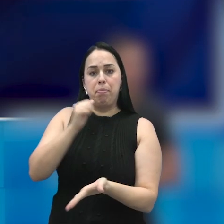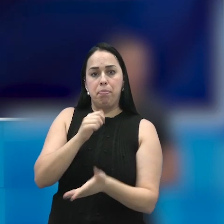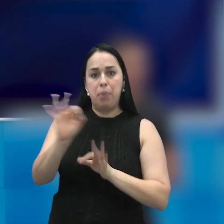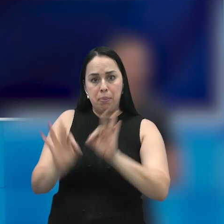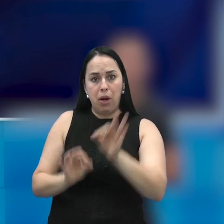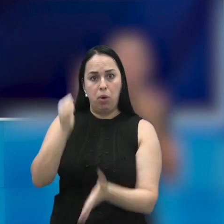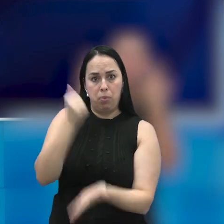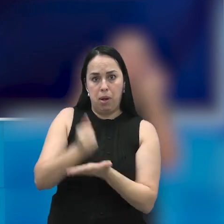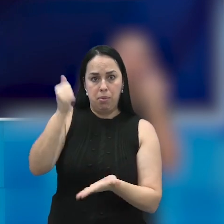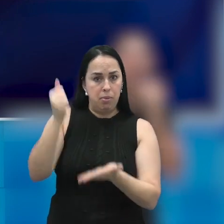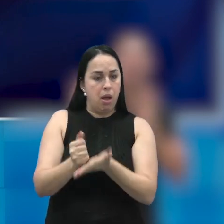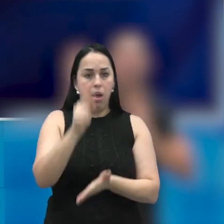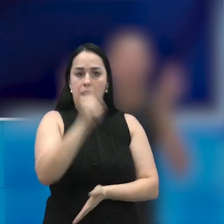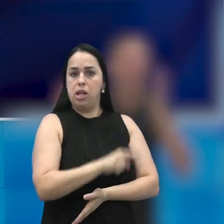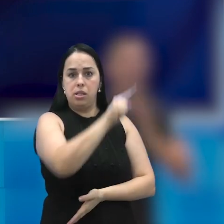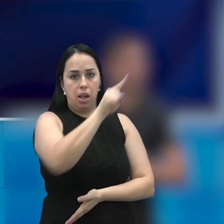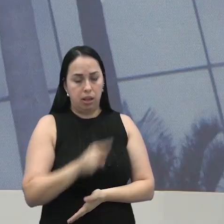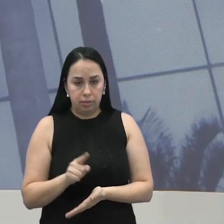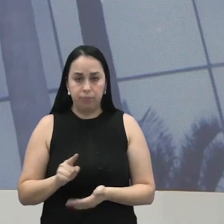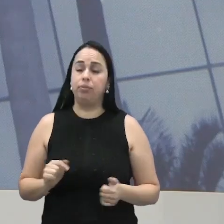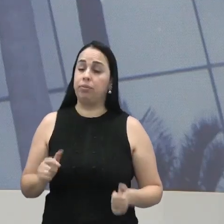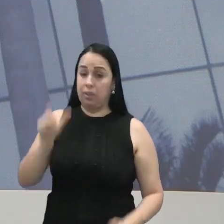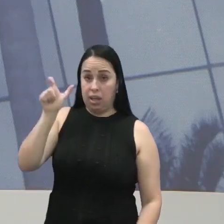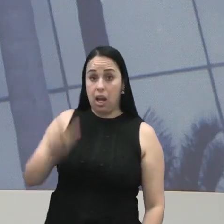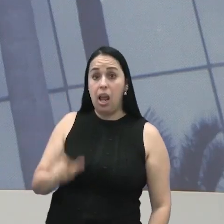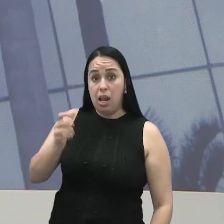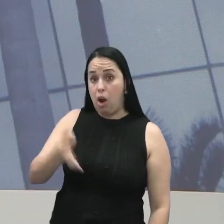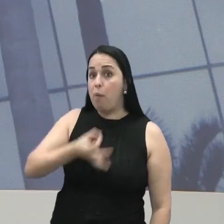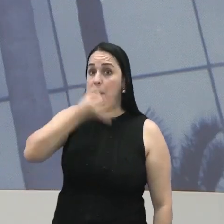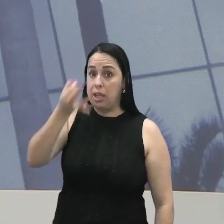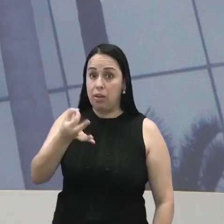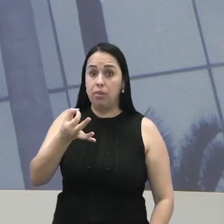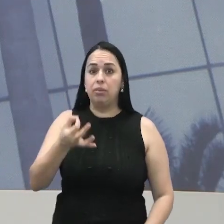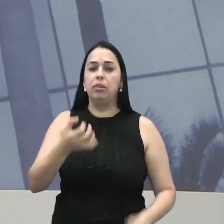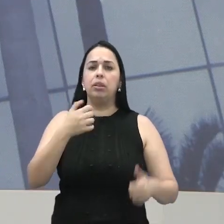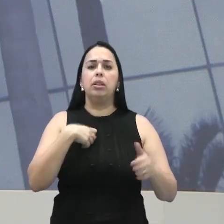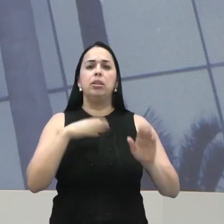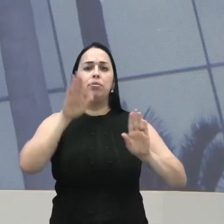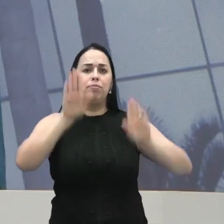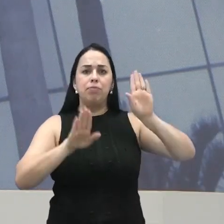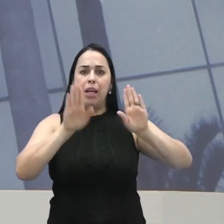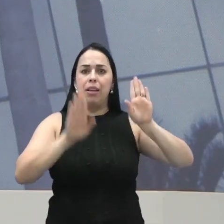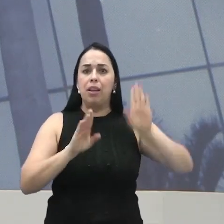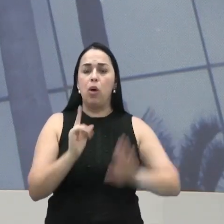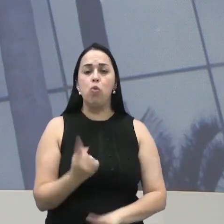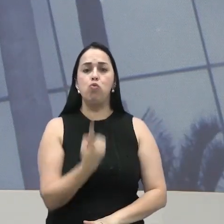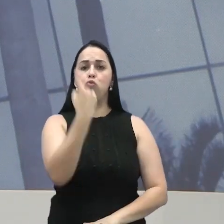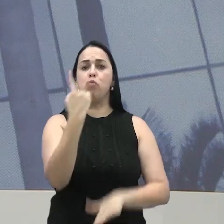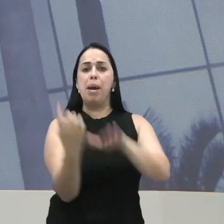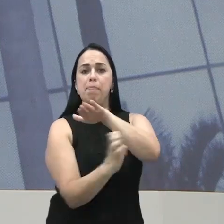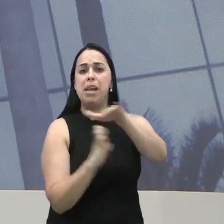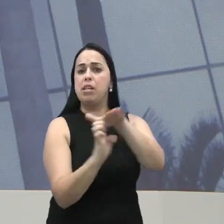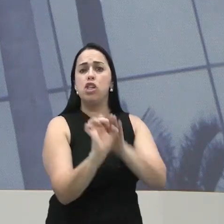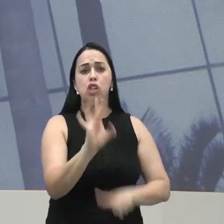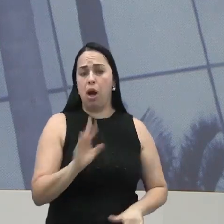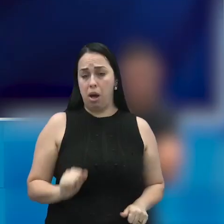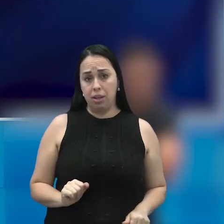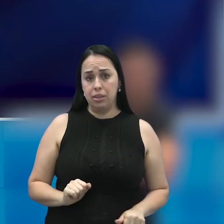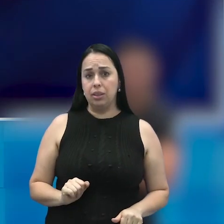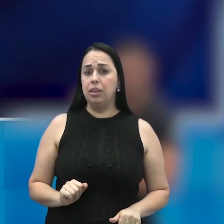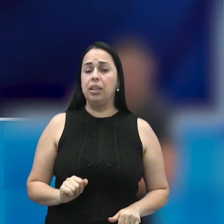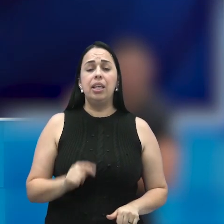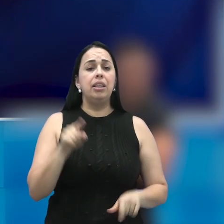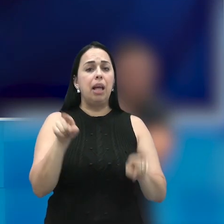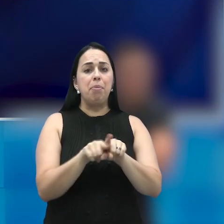na Justiça para suspender o processo. Segundo o parlamentar, o certame contou apenas com a participação de uma empresa,